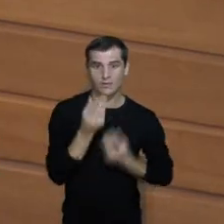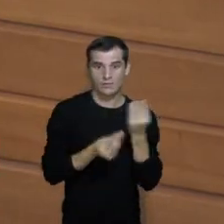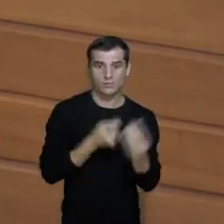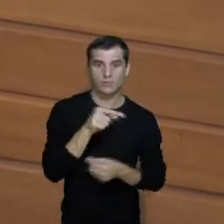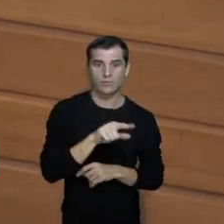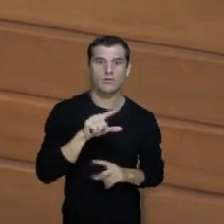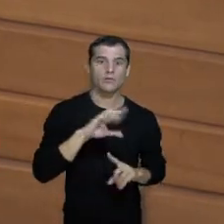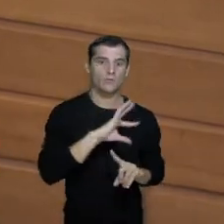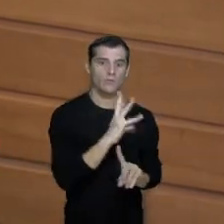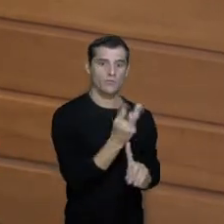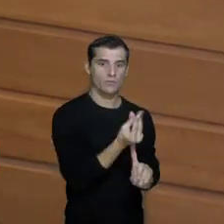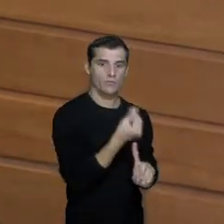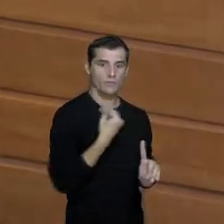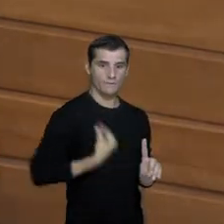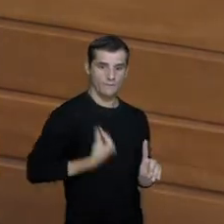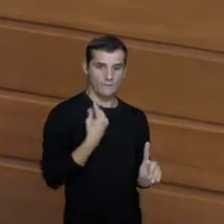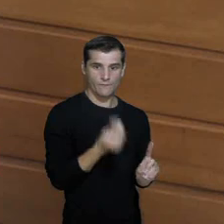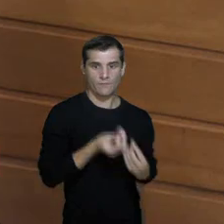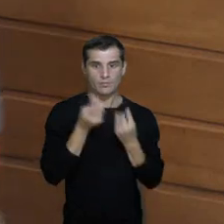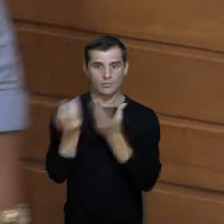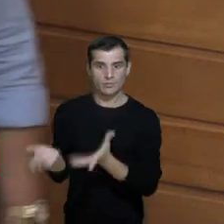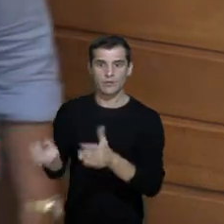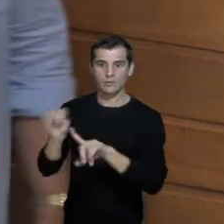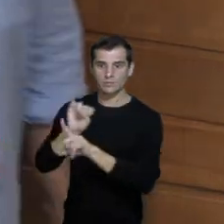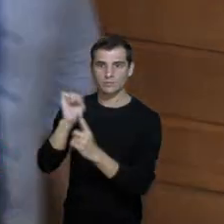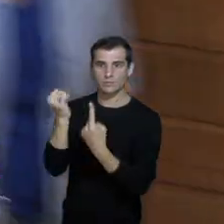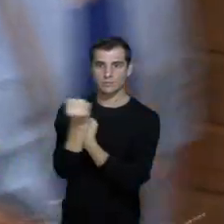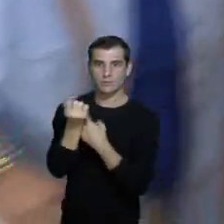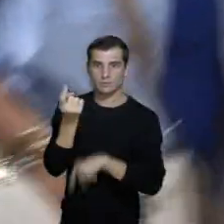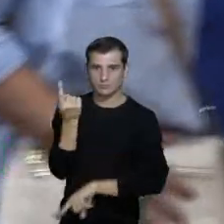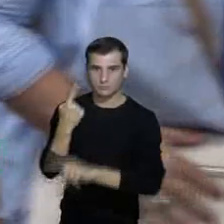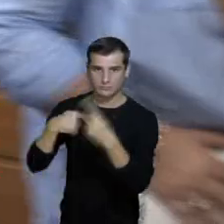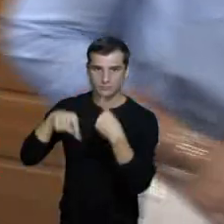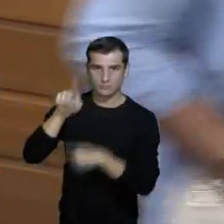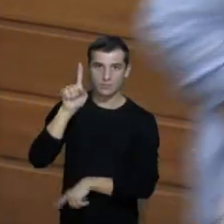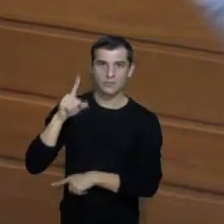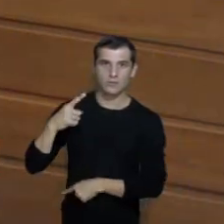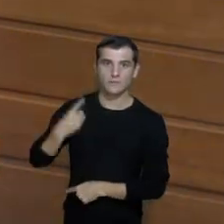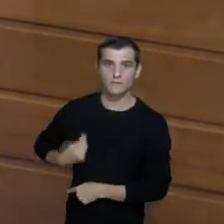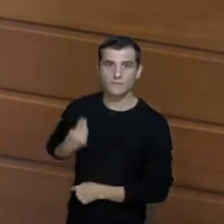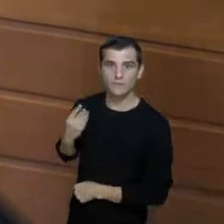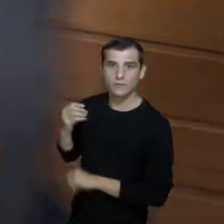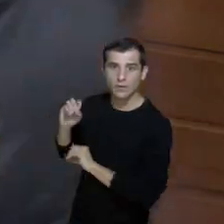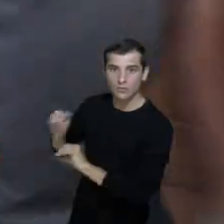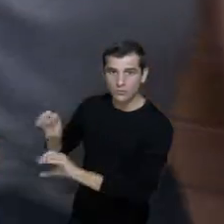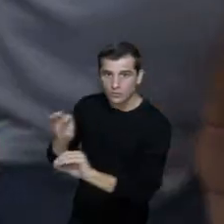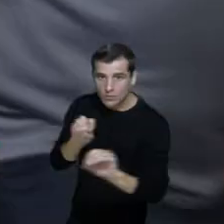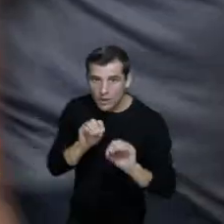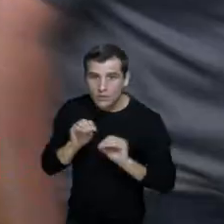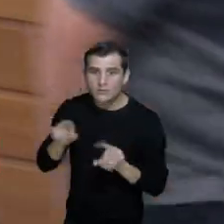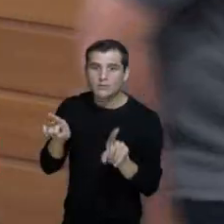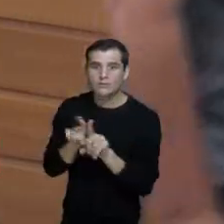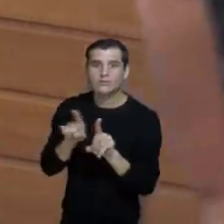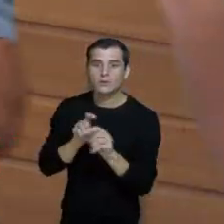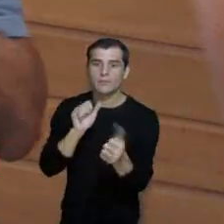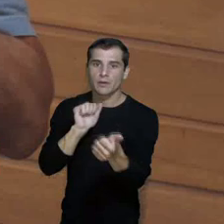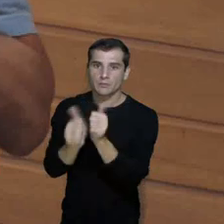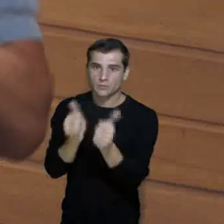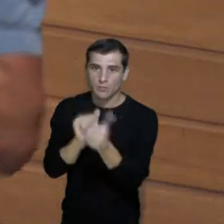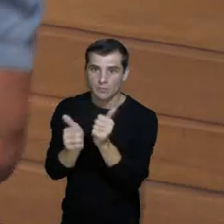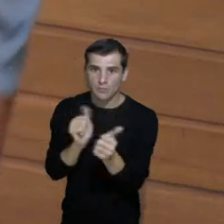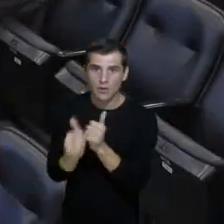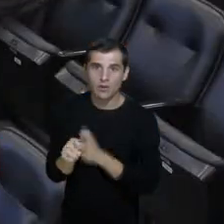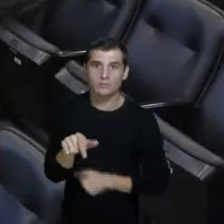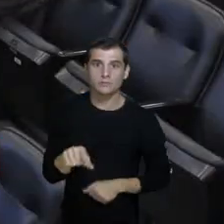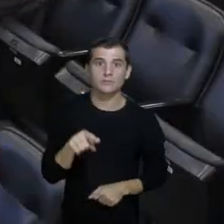agente de transformação social e na educação no esporte e tô aqui para contribuir é basicamente isso o resto eu vou falar